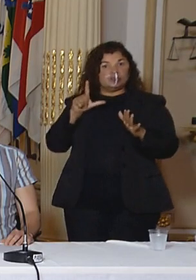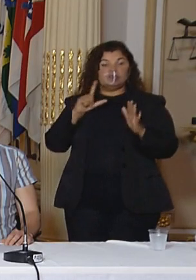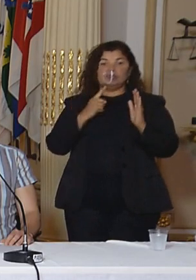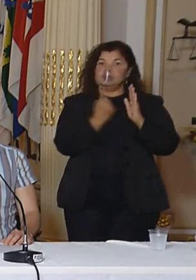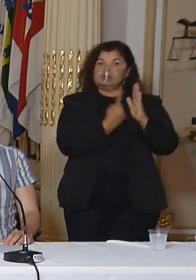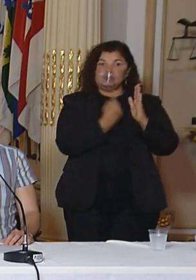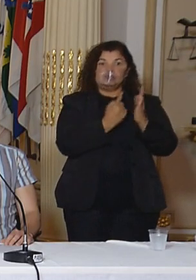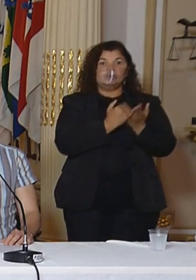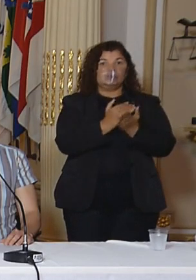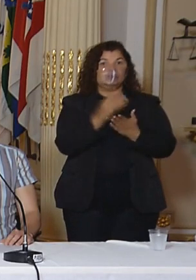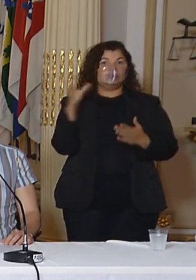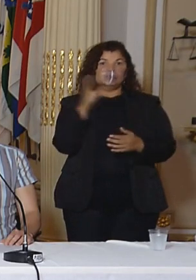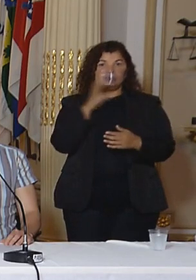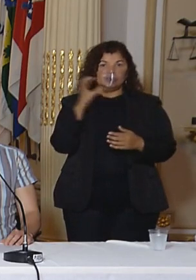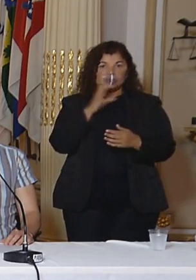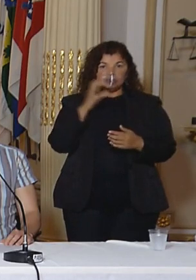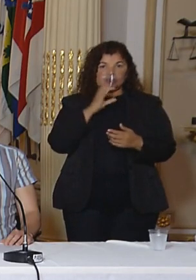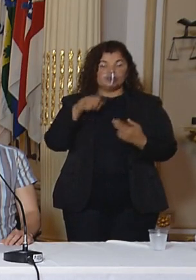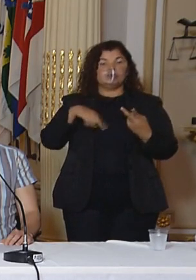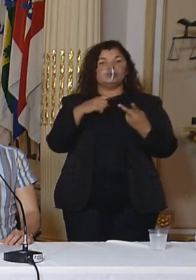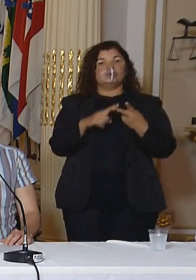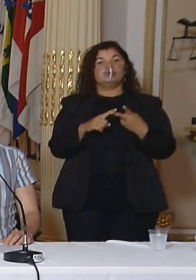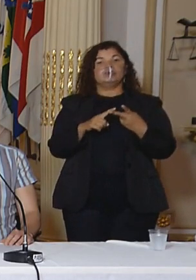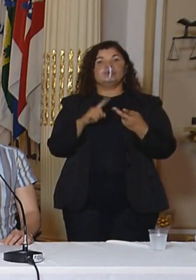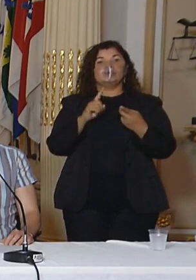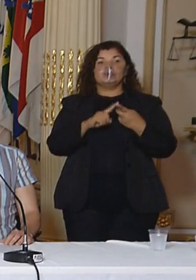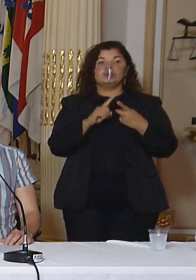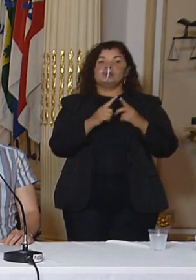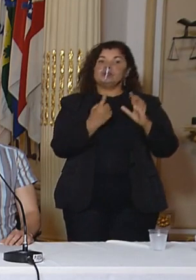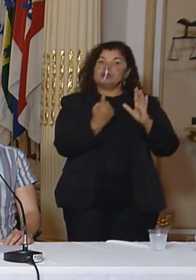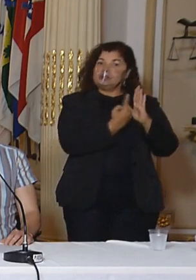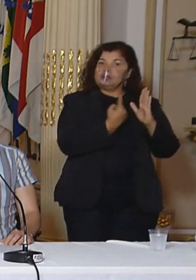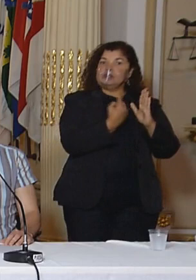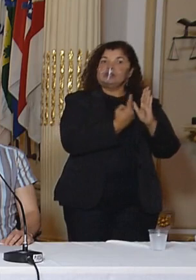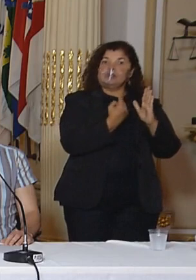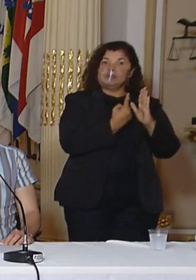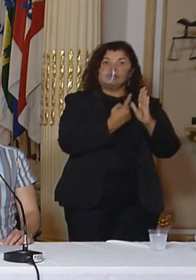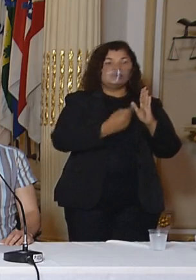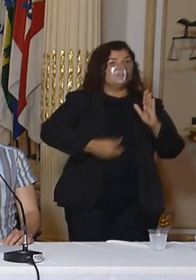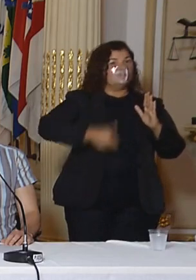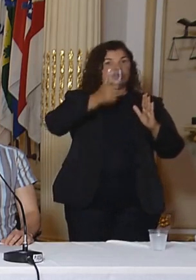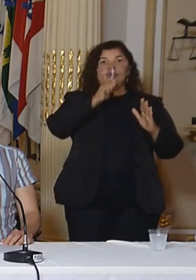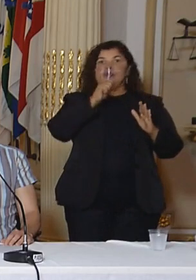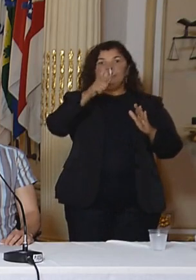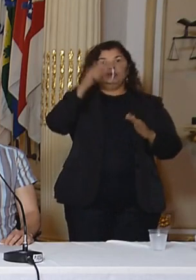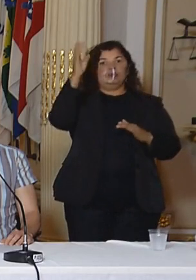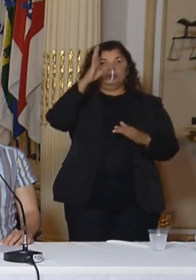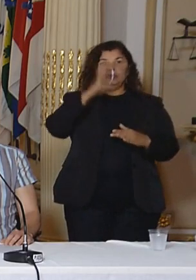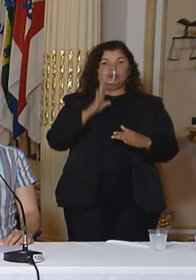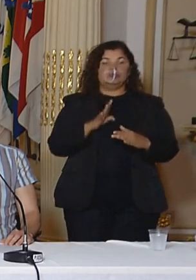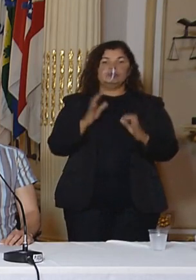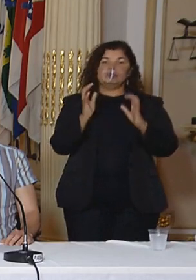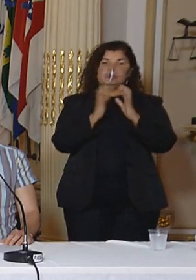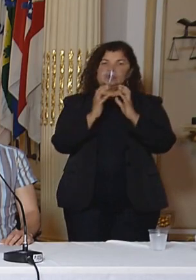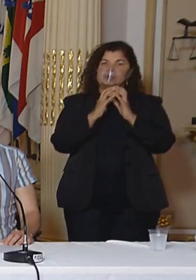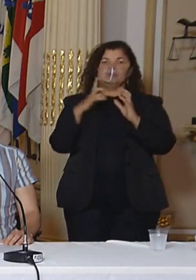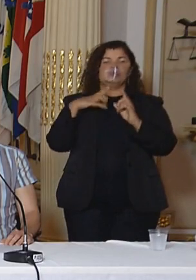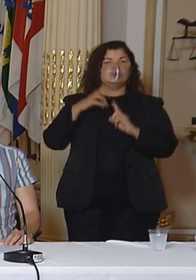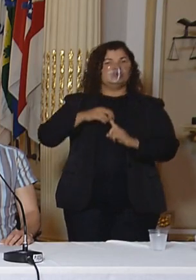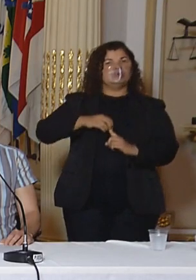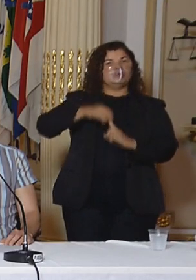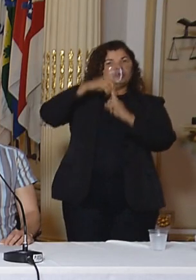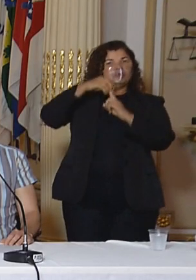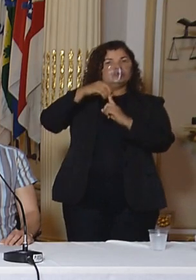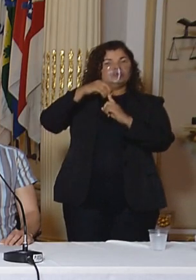isolamento e aquilo que a gente tem falado, o melhor isolamento possível do Brasil. Recife, por exemplo, tem estado na liderança entre